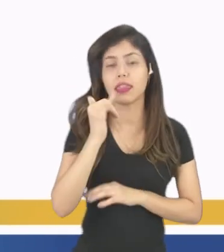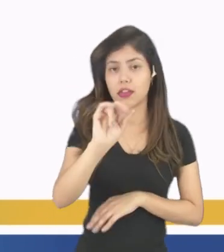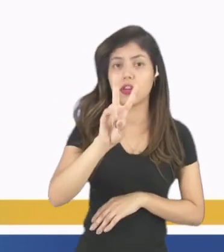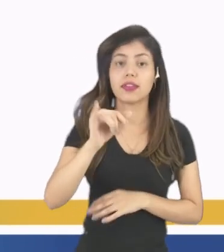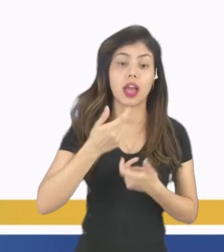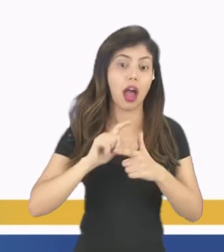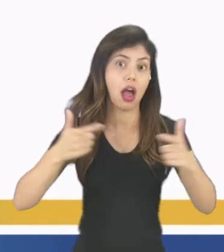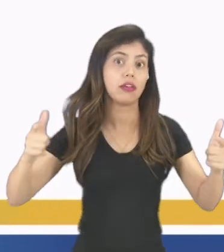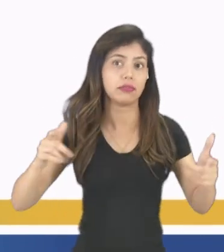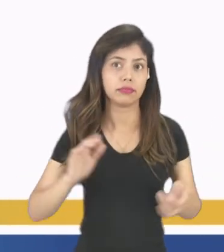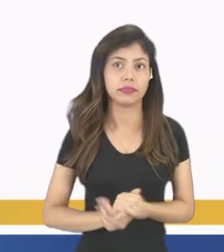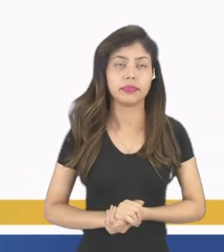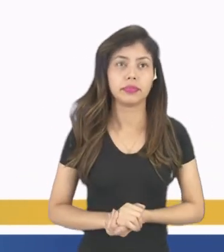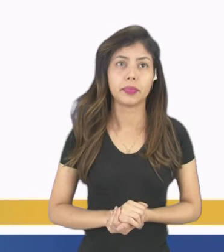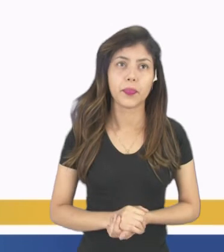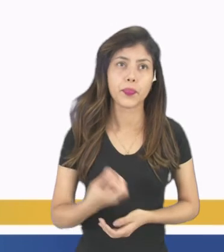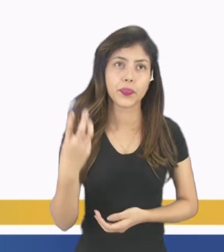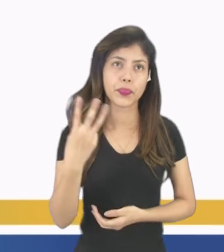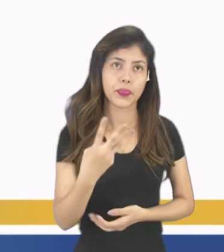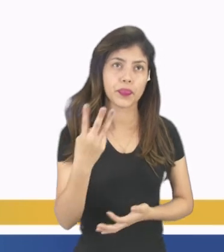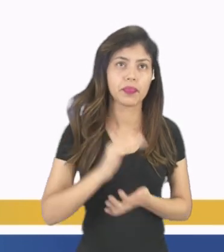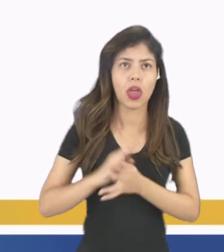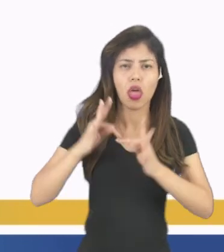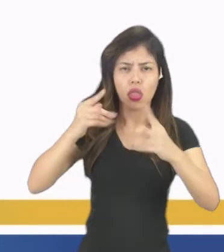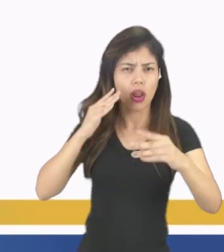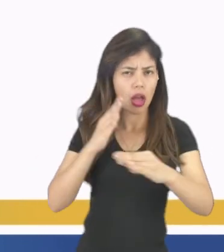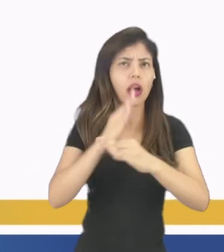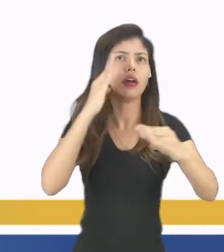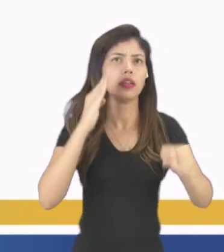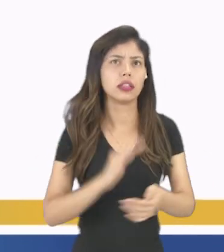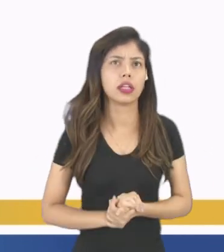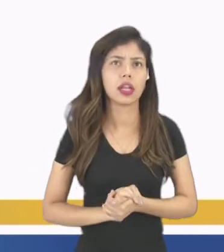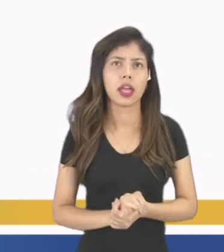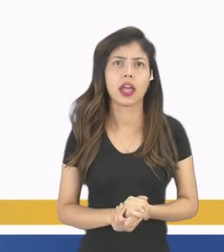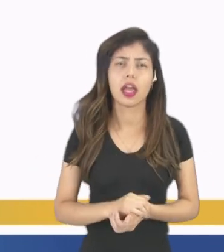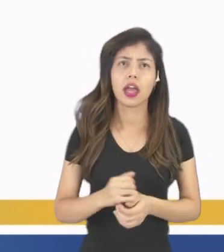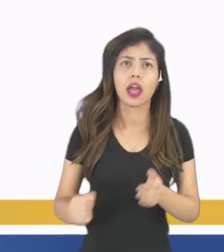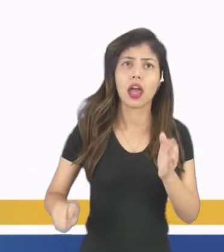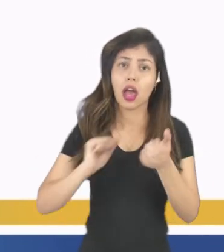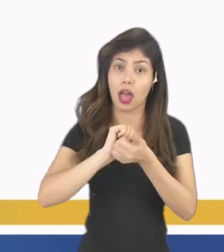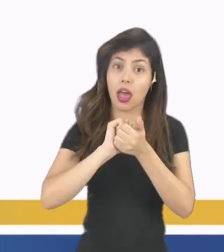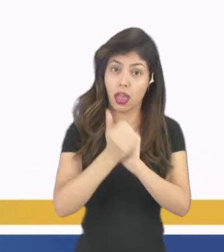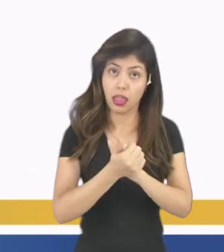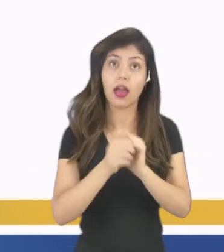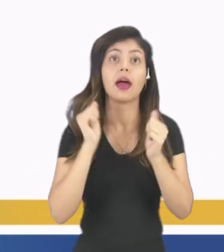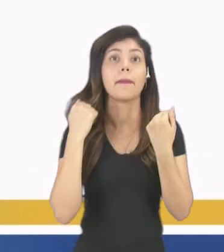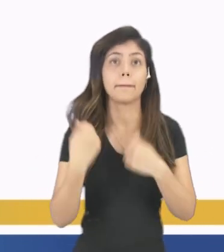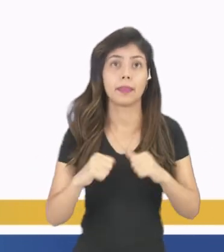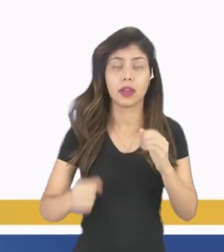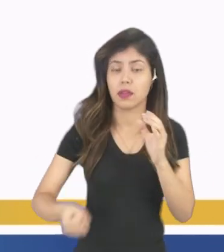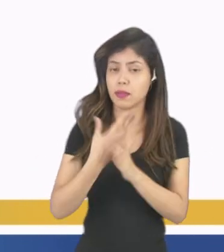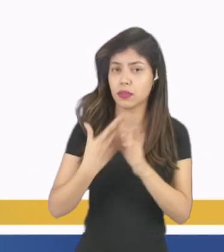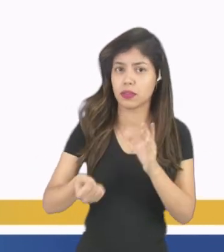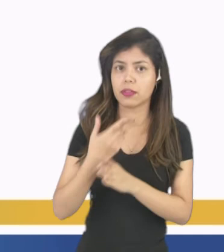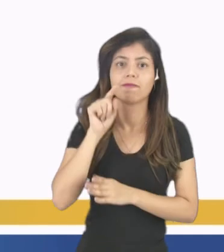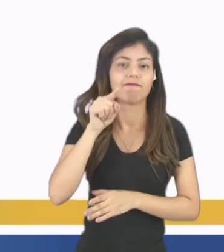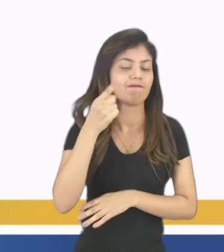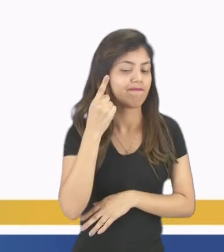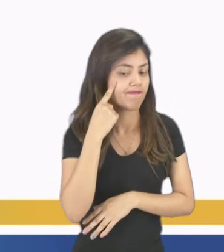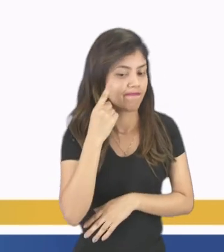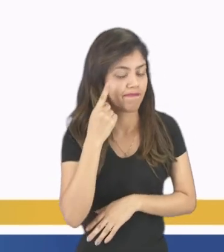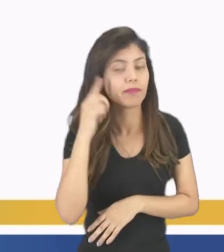vai ser alta. Terceira, toda colisão com orientação adequada produz uma reação? Aí aqui a gente